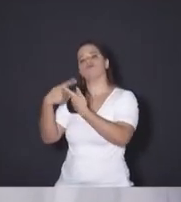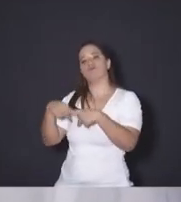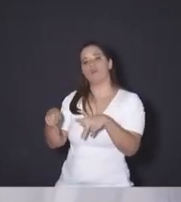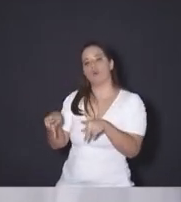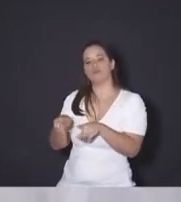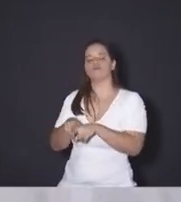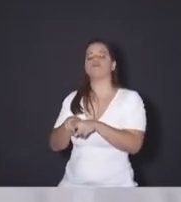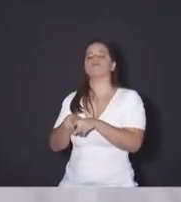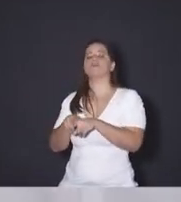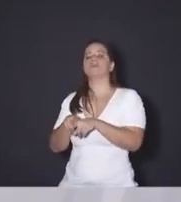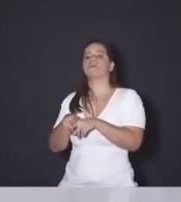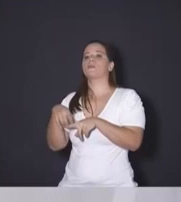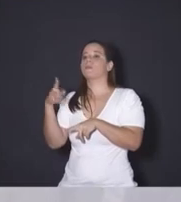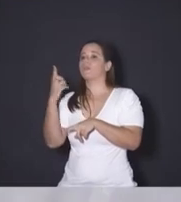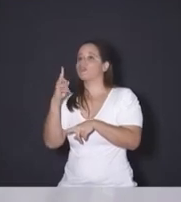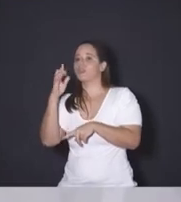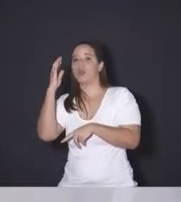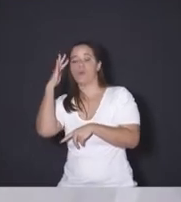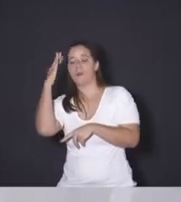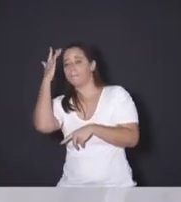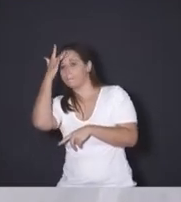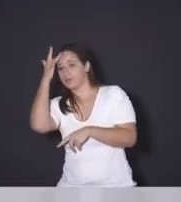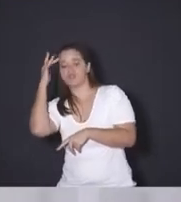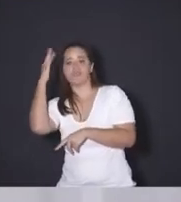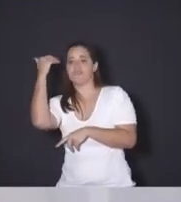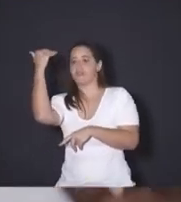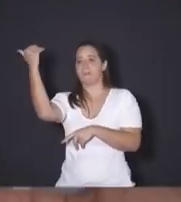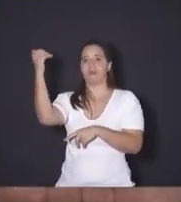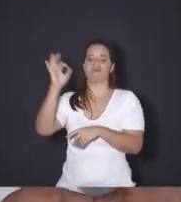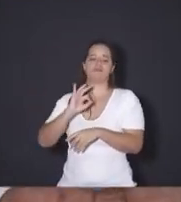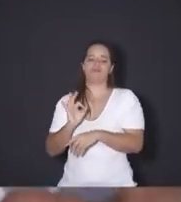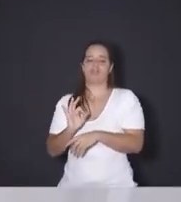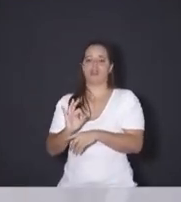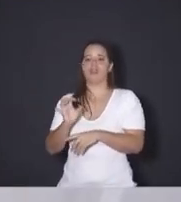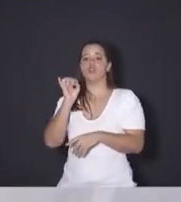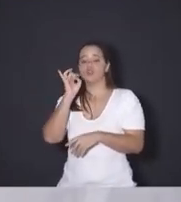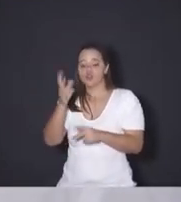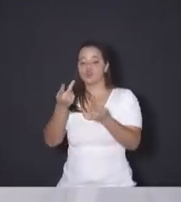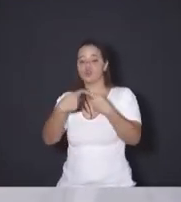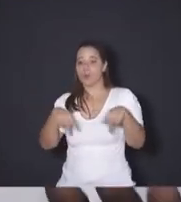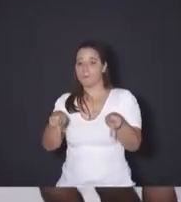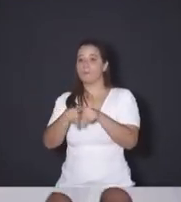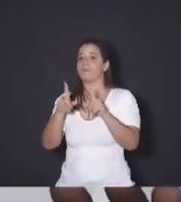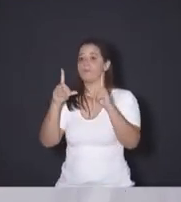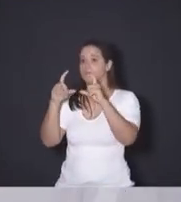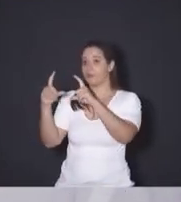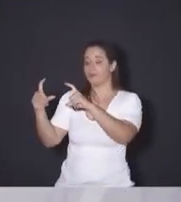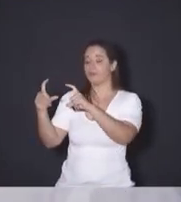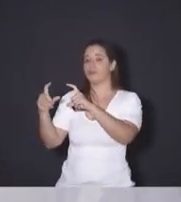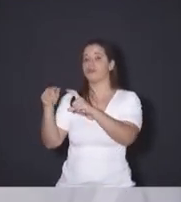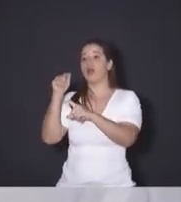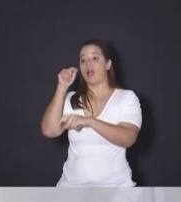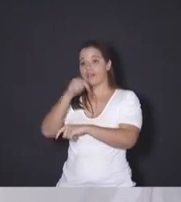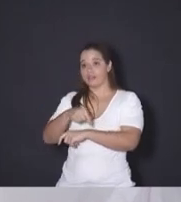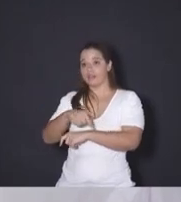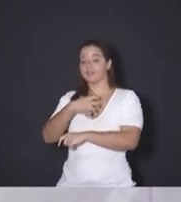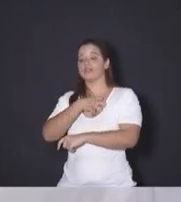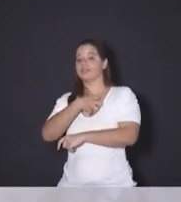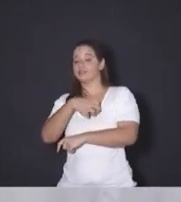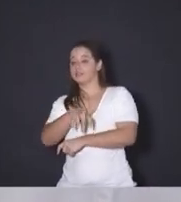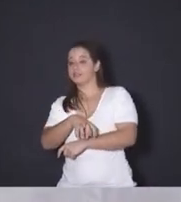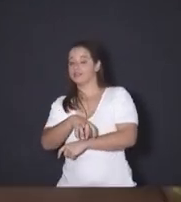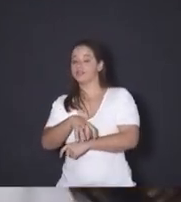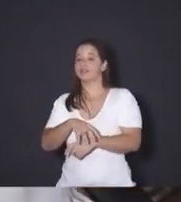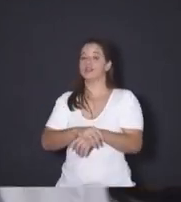né não há artista não pessoa famosa em fotografar gente do povo desta cidade desse lugar